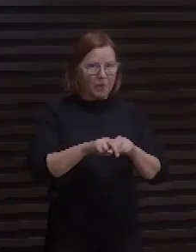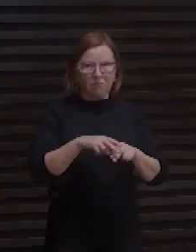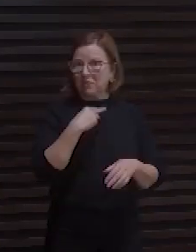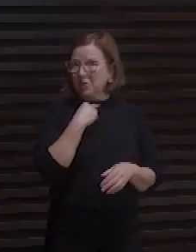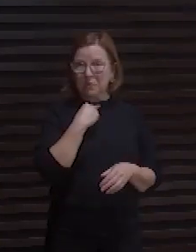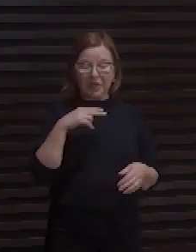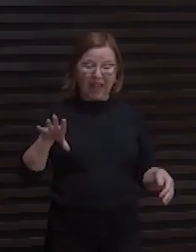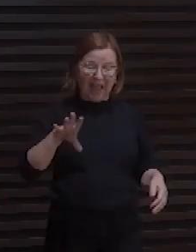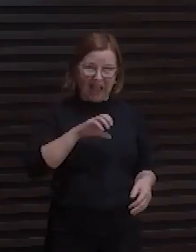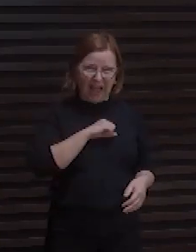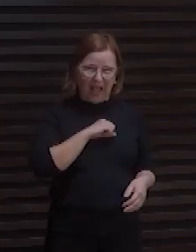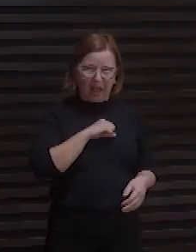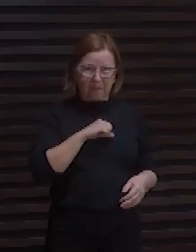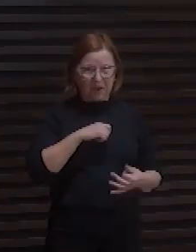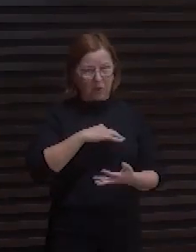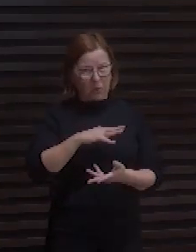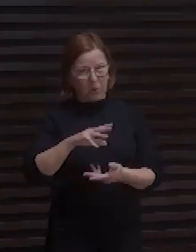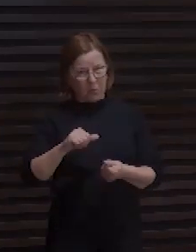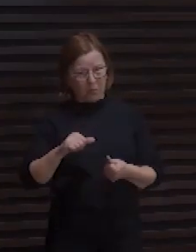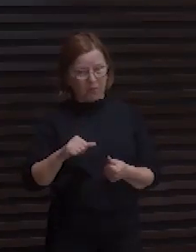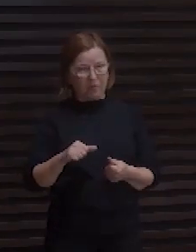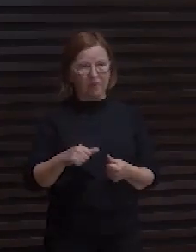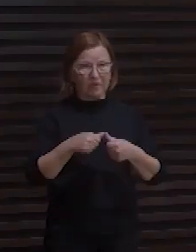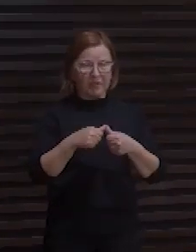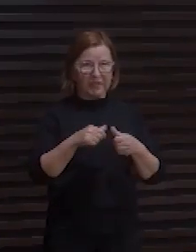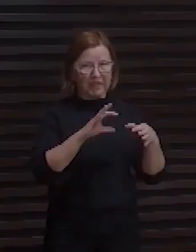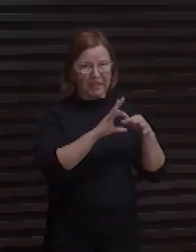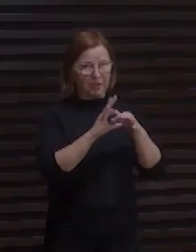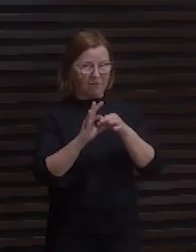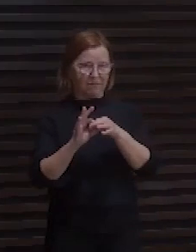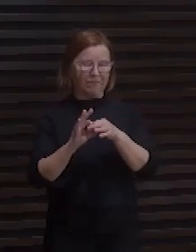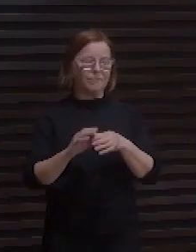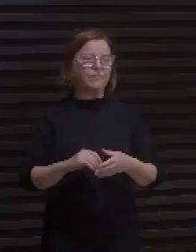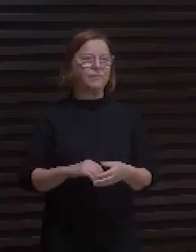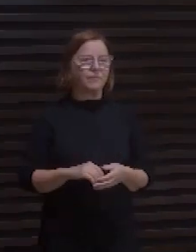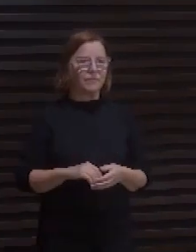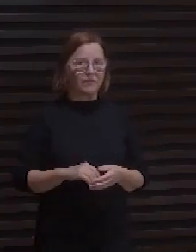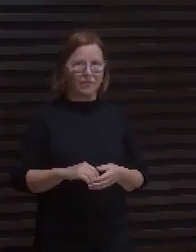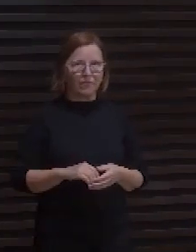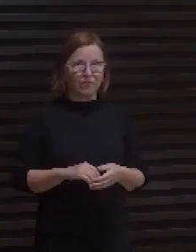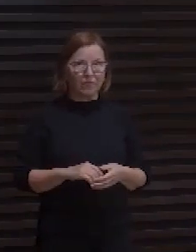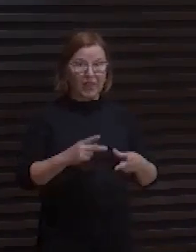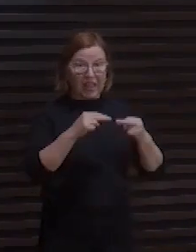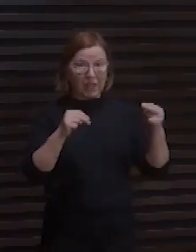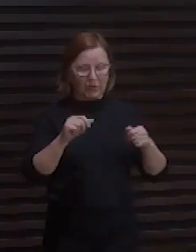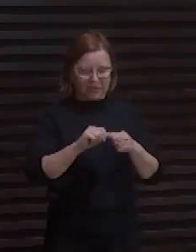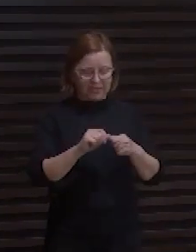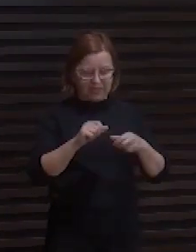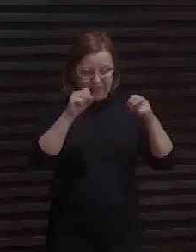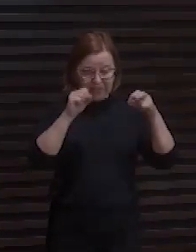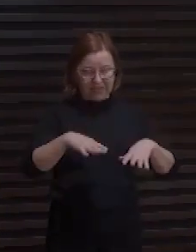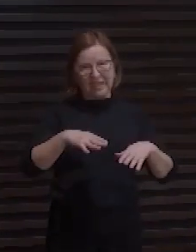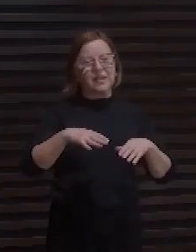neste sentido de Romanos 12, 1 e 2. As coisas criadas por Deus, este